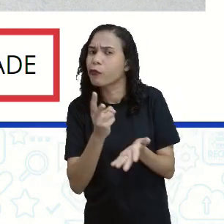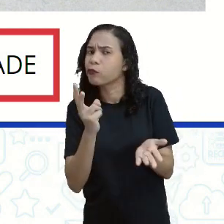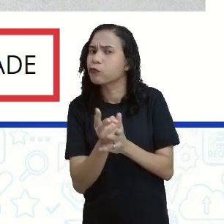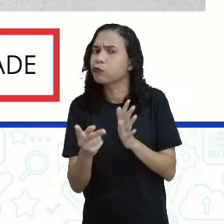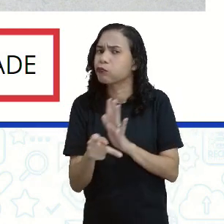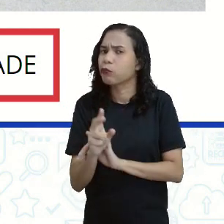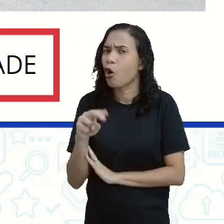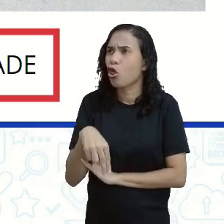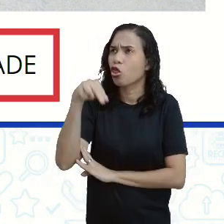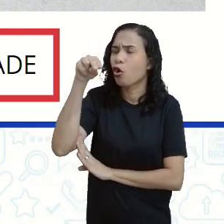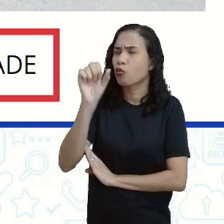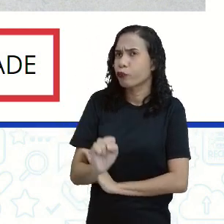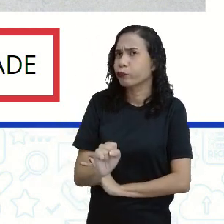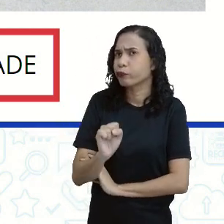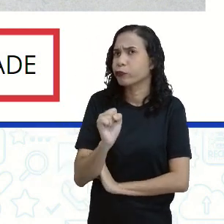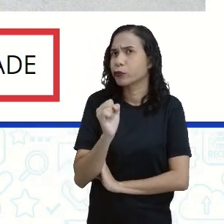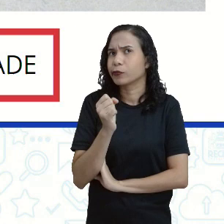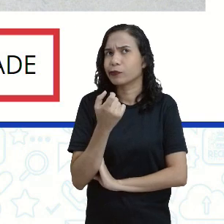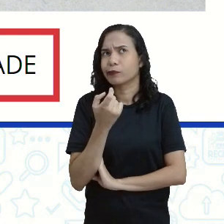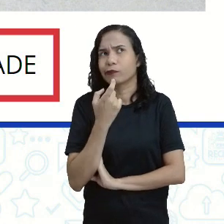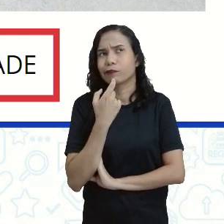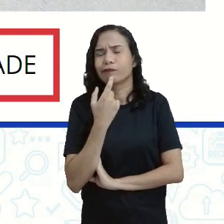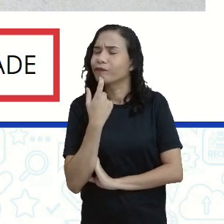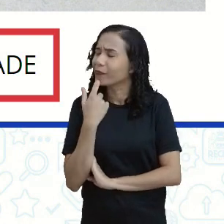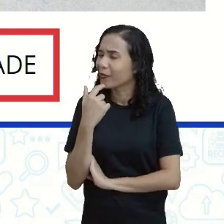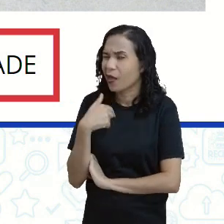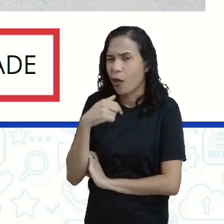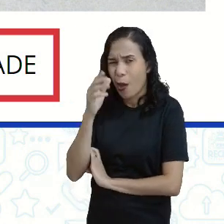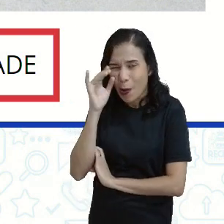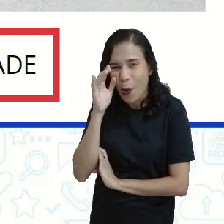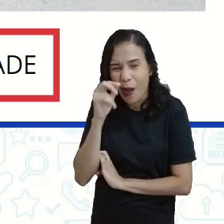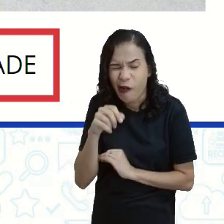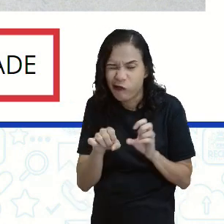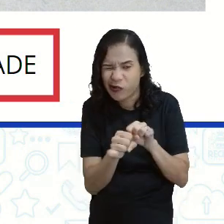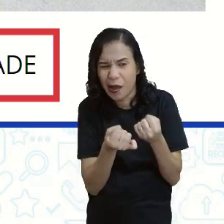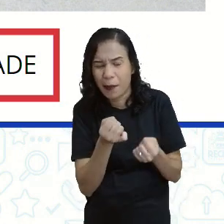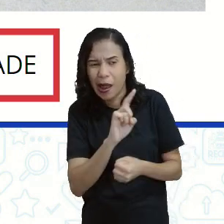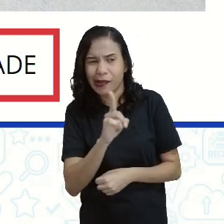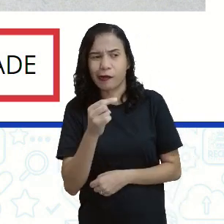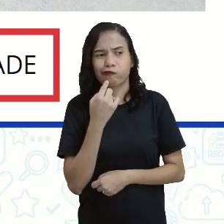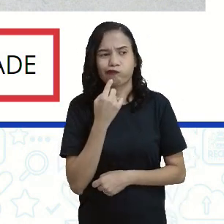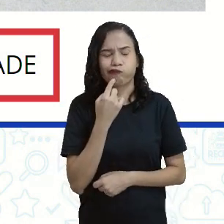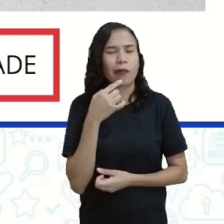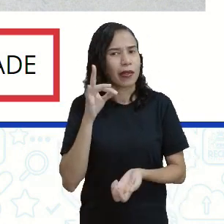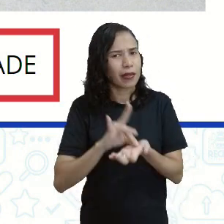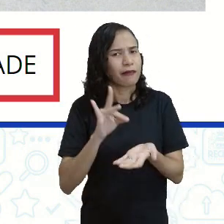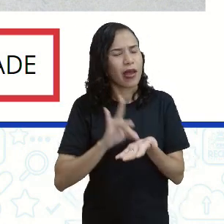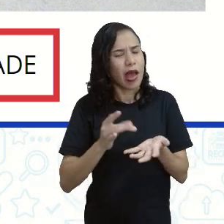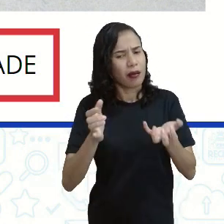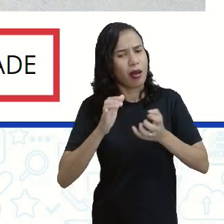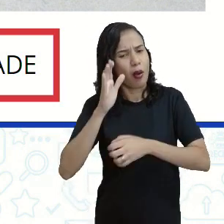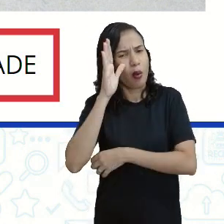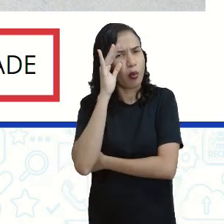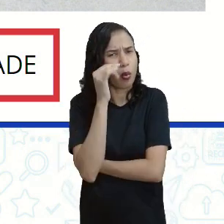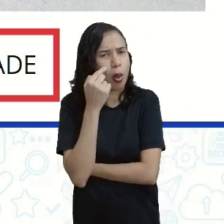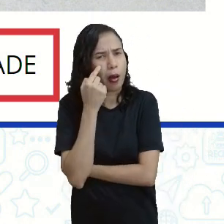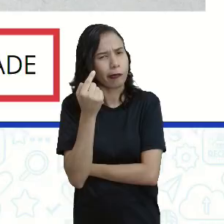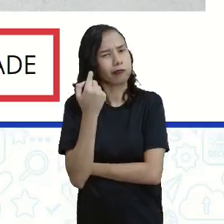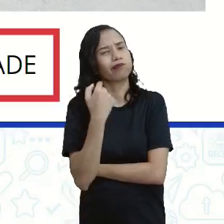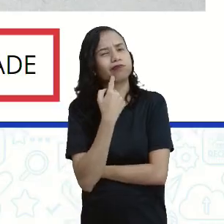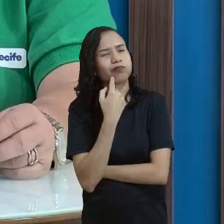professora? Eu sou da curiosidade, né? Não vou quebrar, não, mas assim, eu gostaria mesmo de saber. E